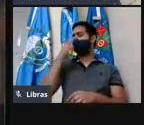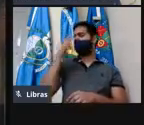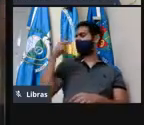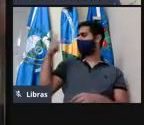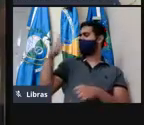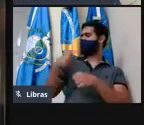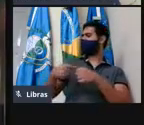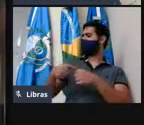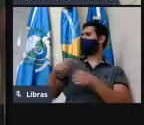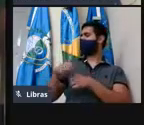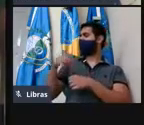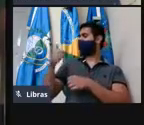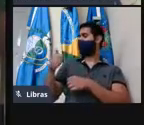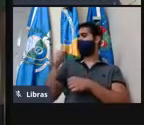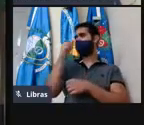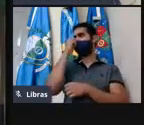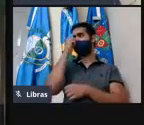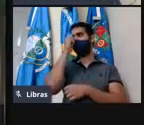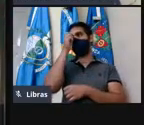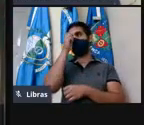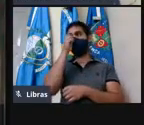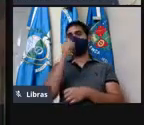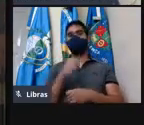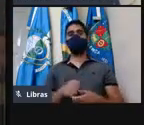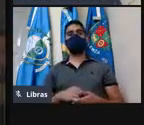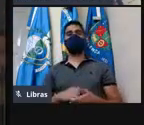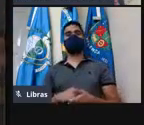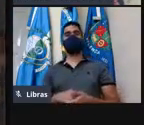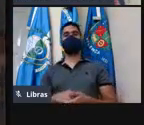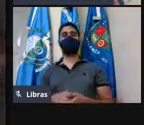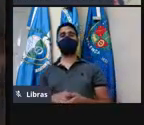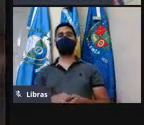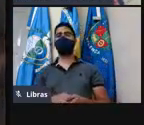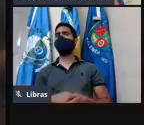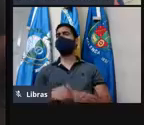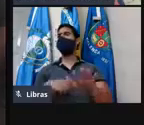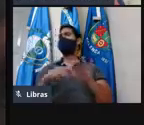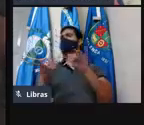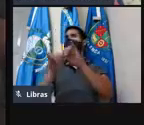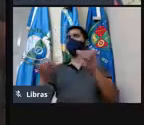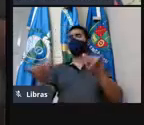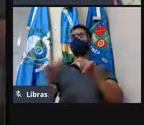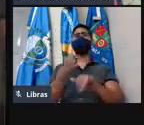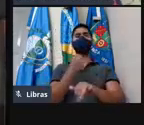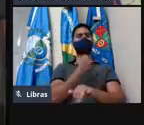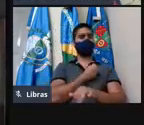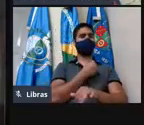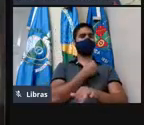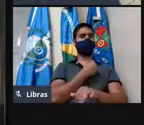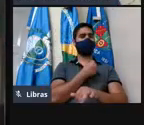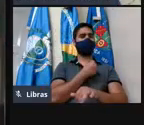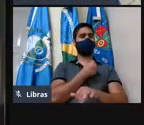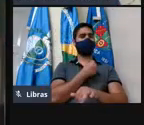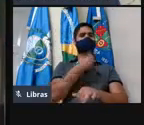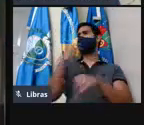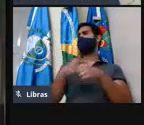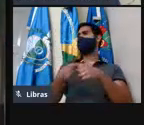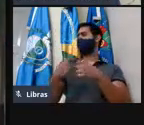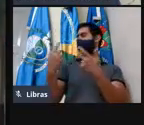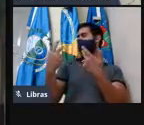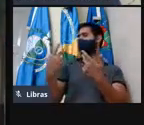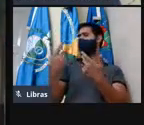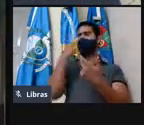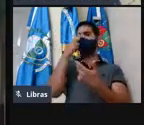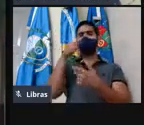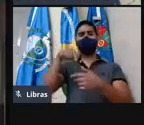às vezes o gramado do vizinho ele é mais notado que a gente deixa de cortar o nosso. Eu vou trazer um número para vocês sobre um município que tem o mesmo porte de